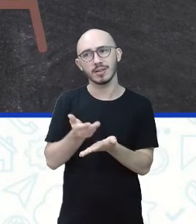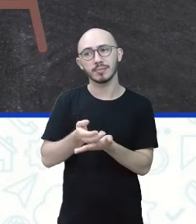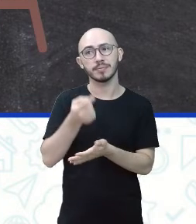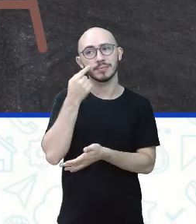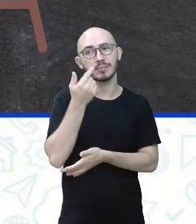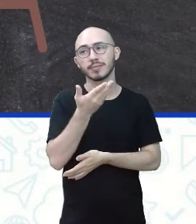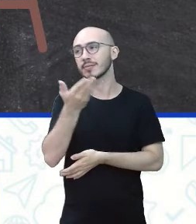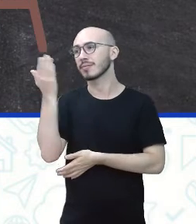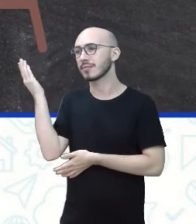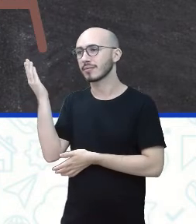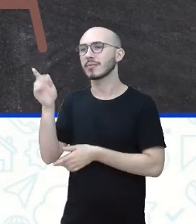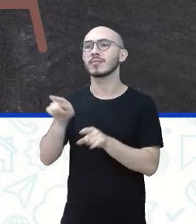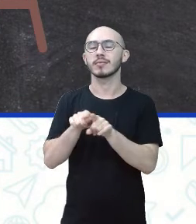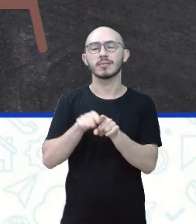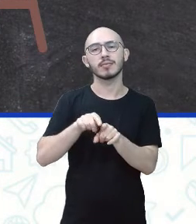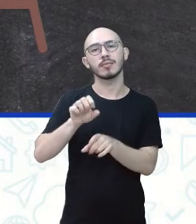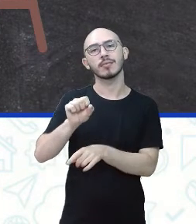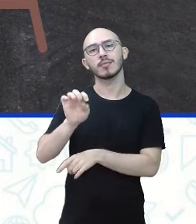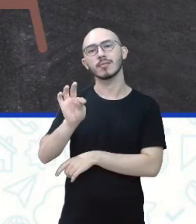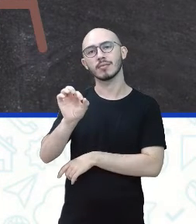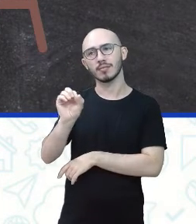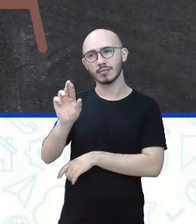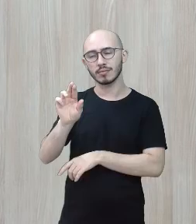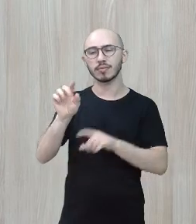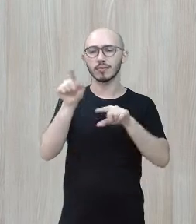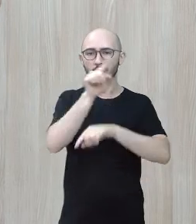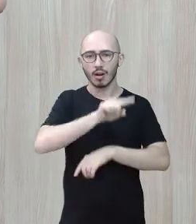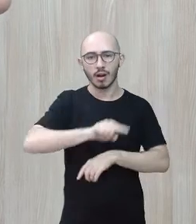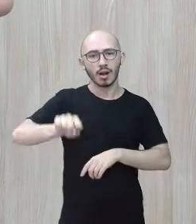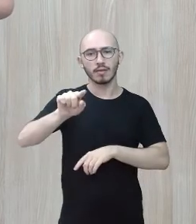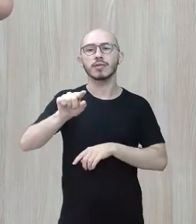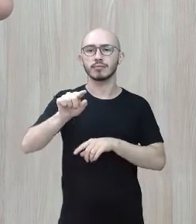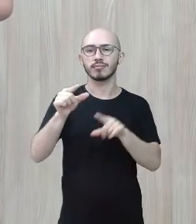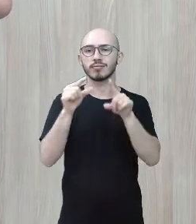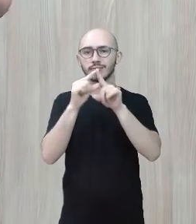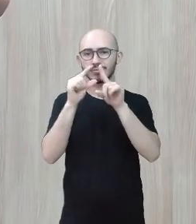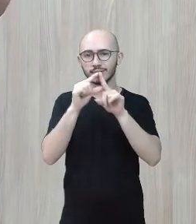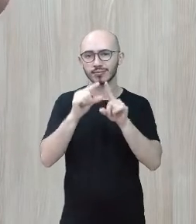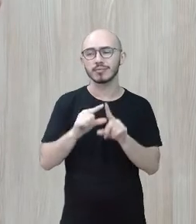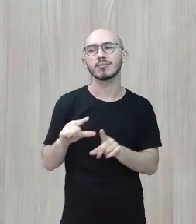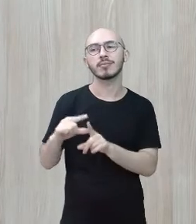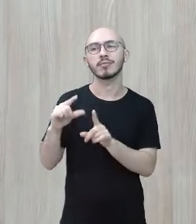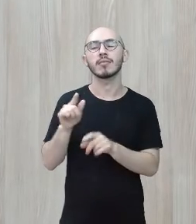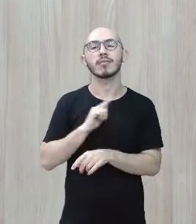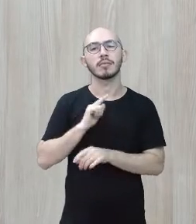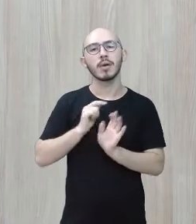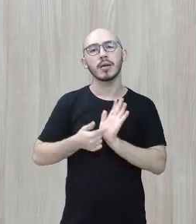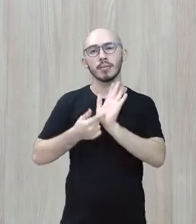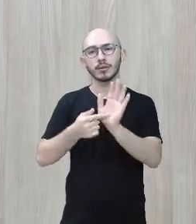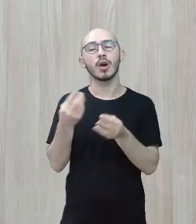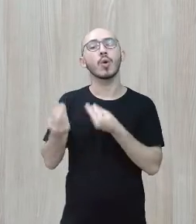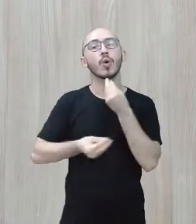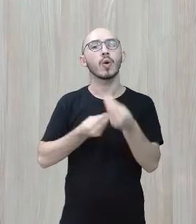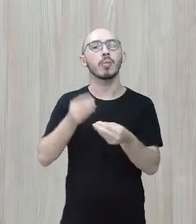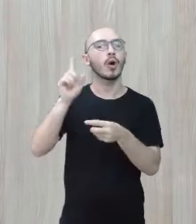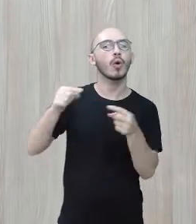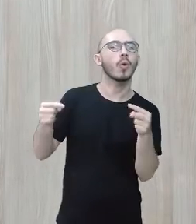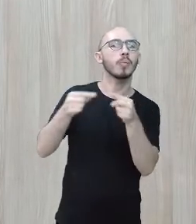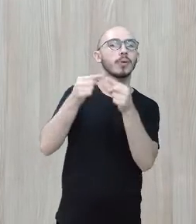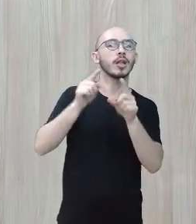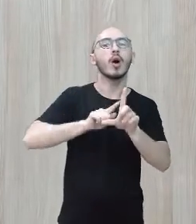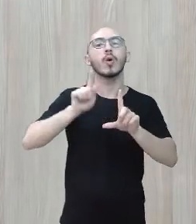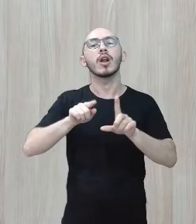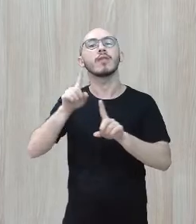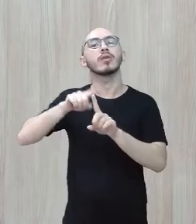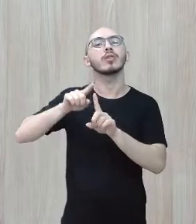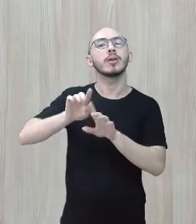a gente tem o gráfico de setores, ou o gráfico de pizza, né? E a gente vai ver mais na frente a indicação de qual desses gráficos, qual